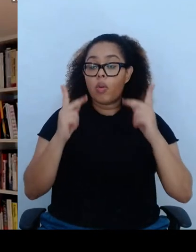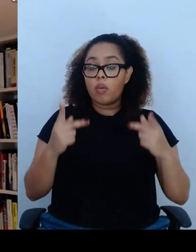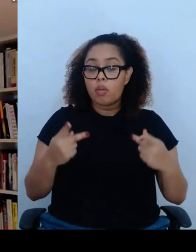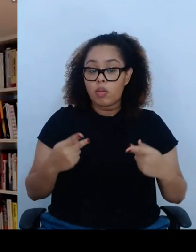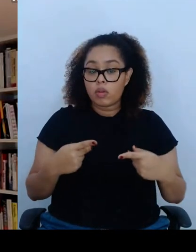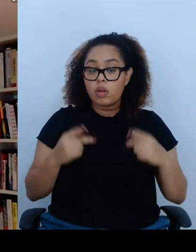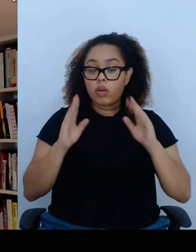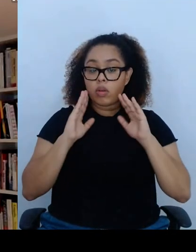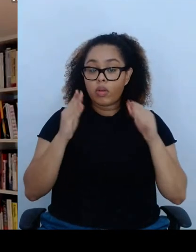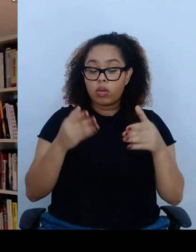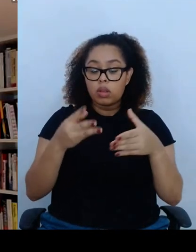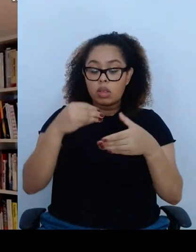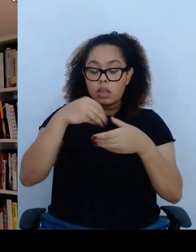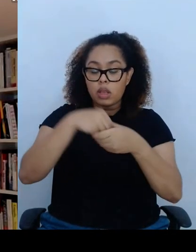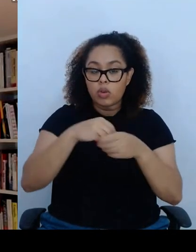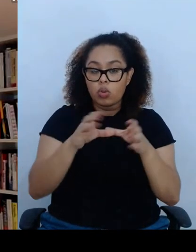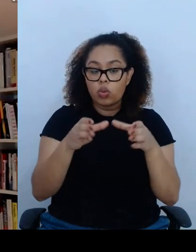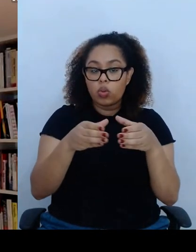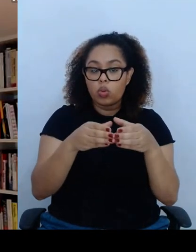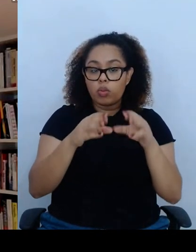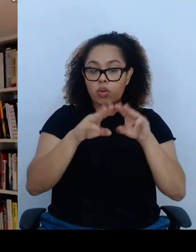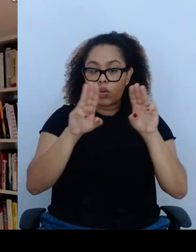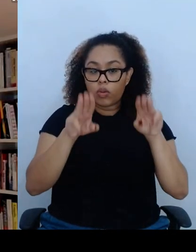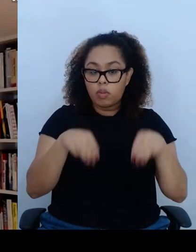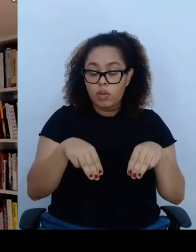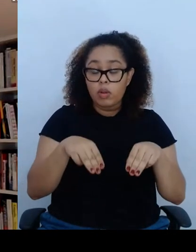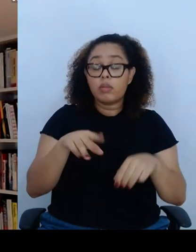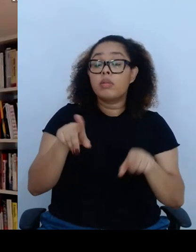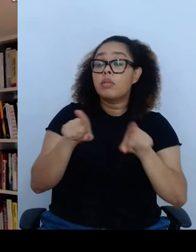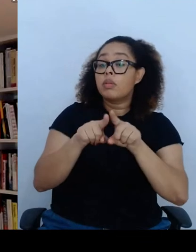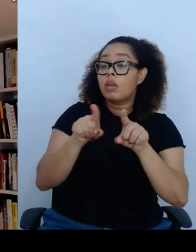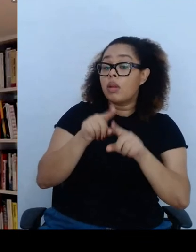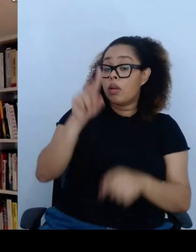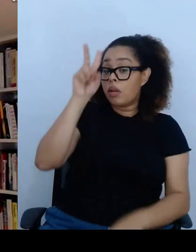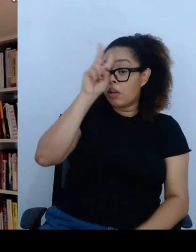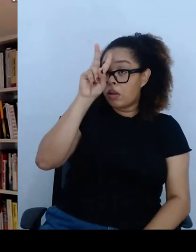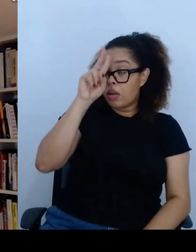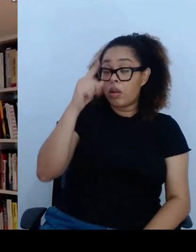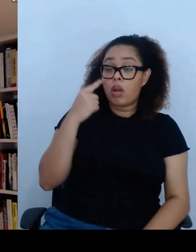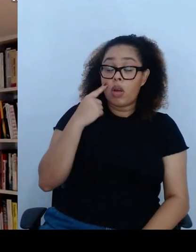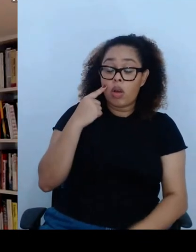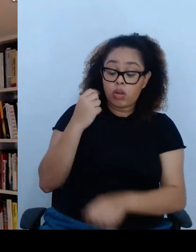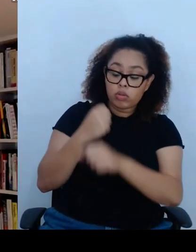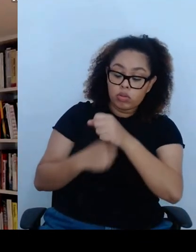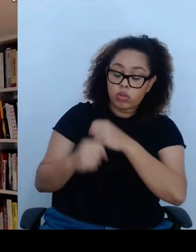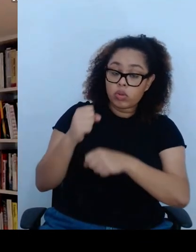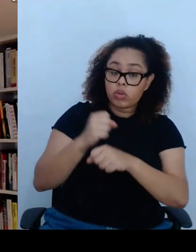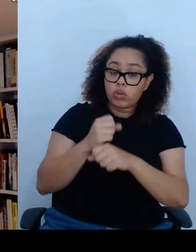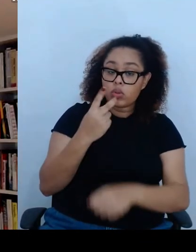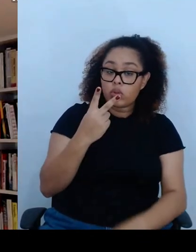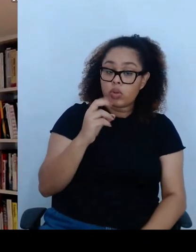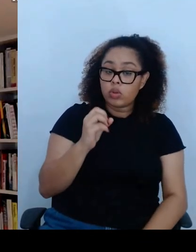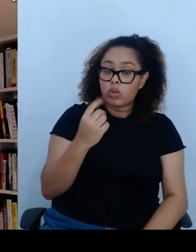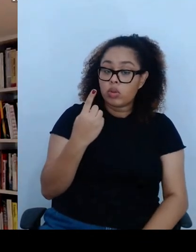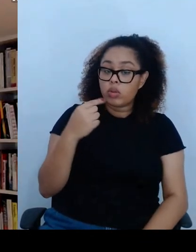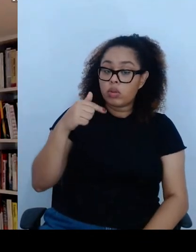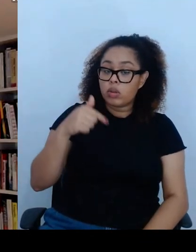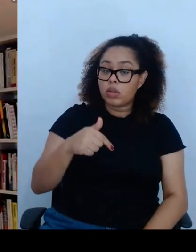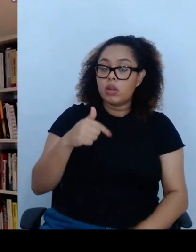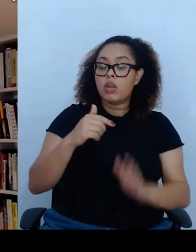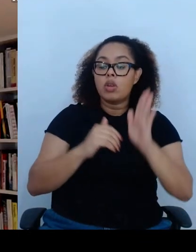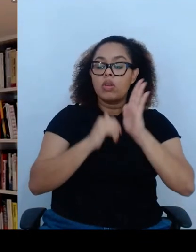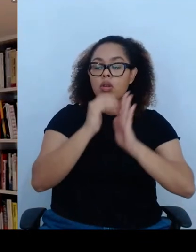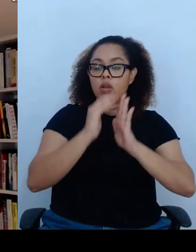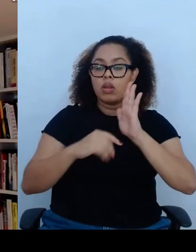coleção do mágico inclusive vai lembrar que nós tivemos aqui em 2017 uma linda pintura do bacon empréstimo